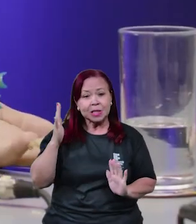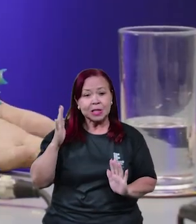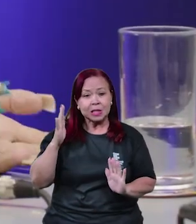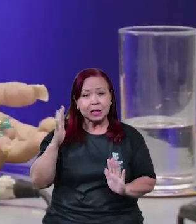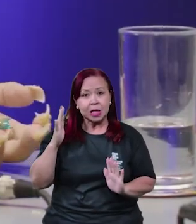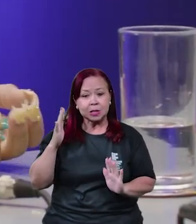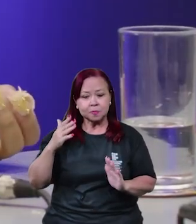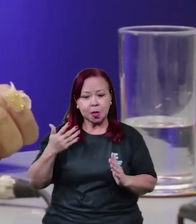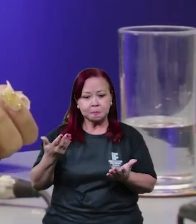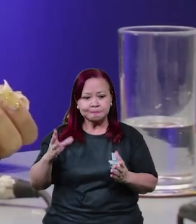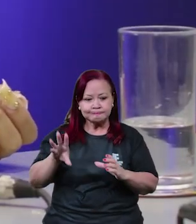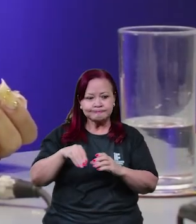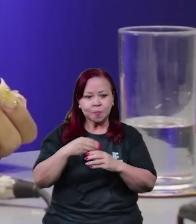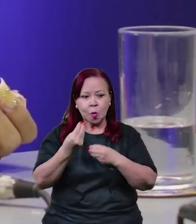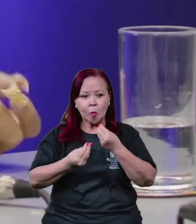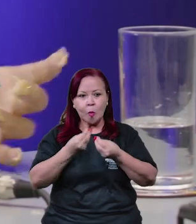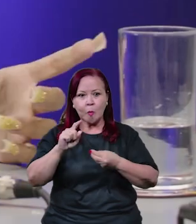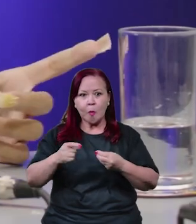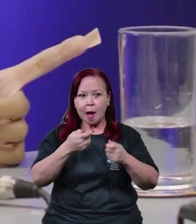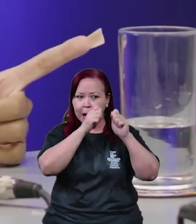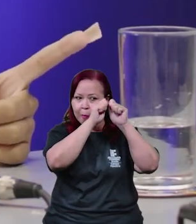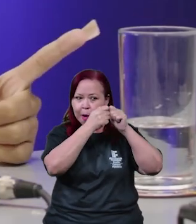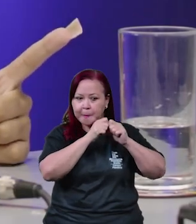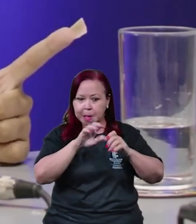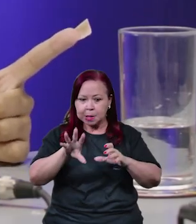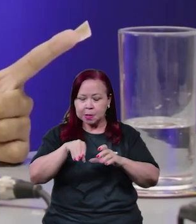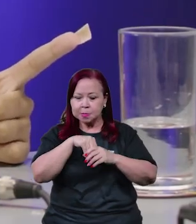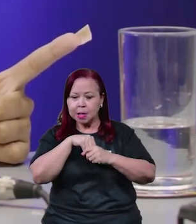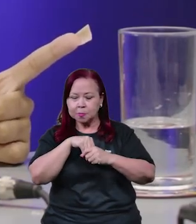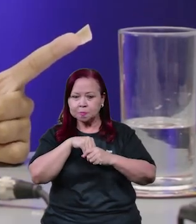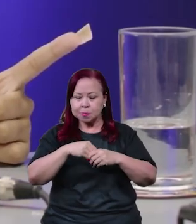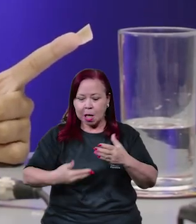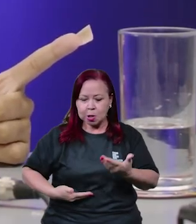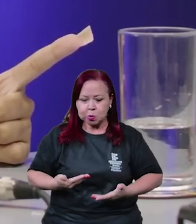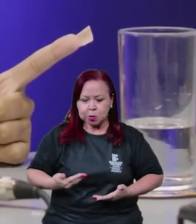tipo, militares. E elas chegaram a me mostrar, inclusive,